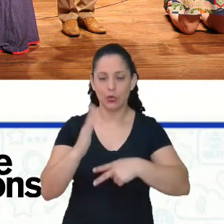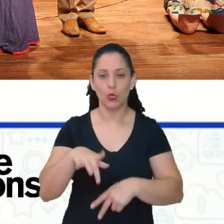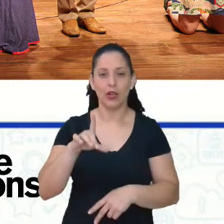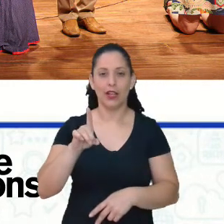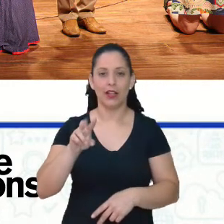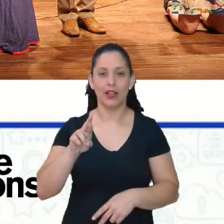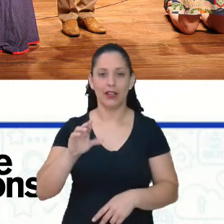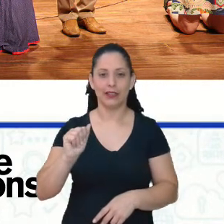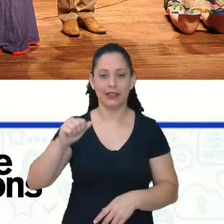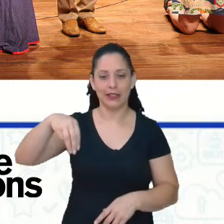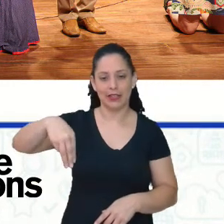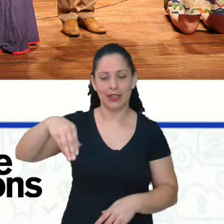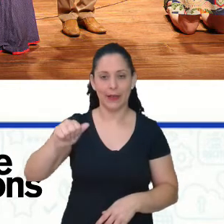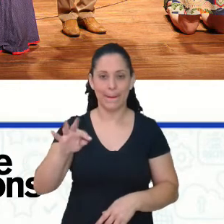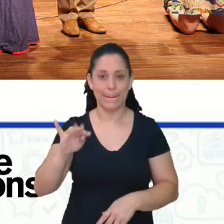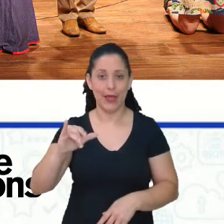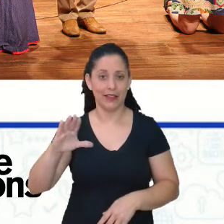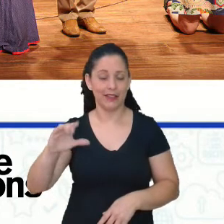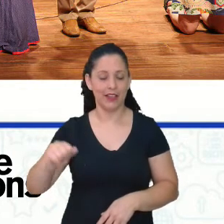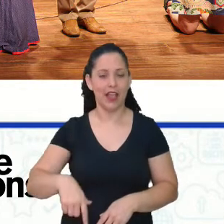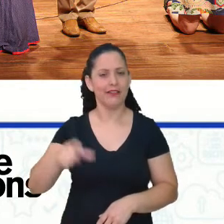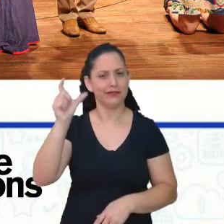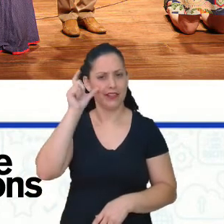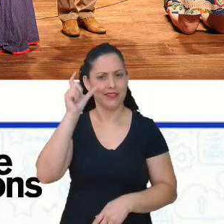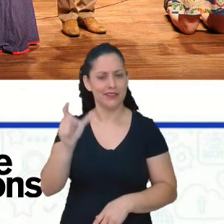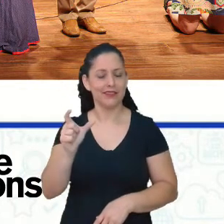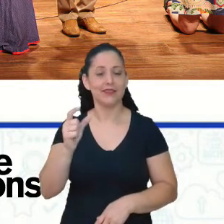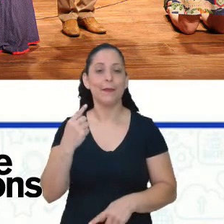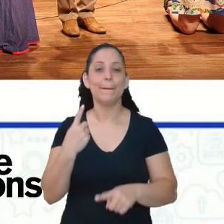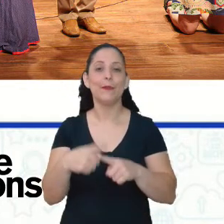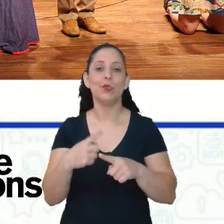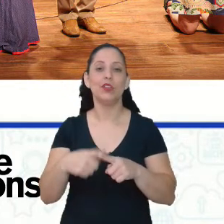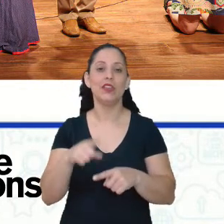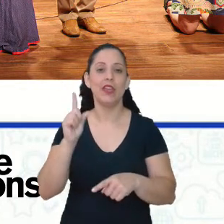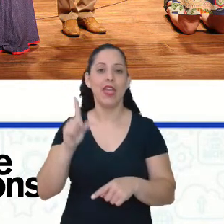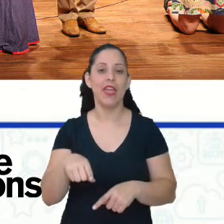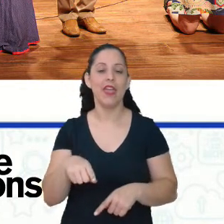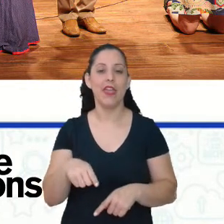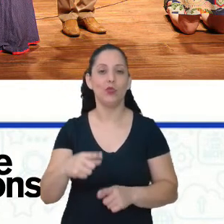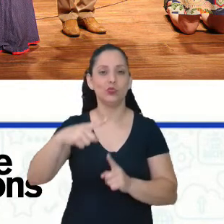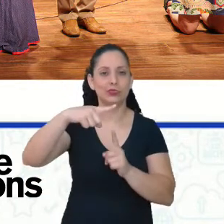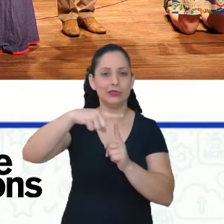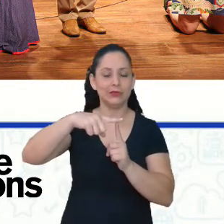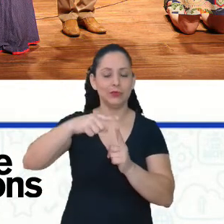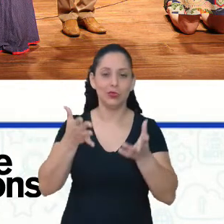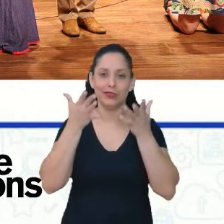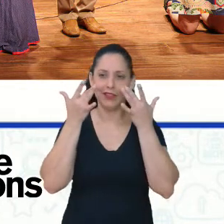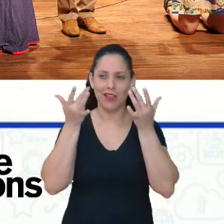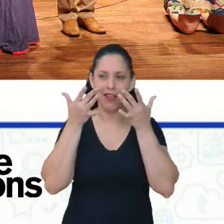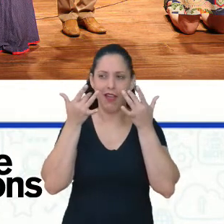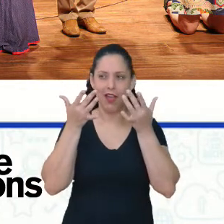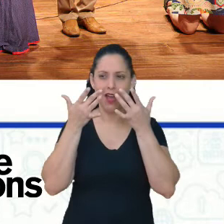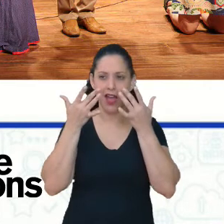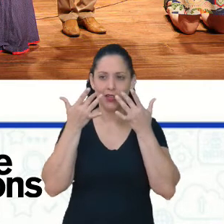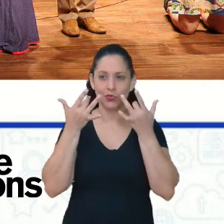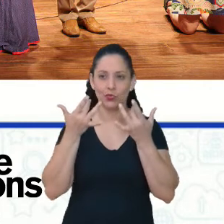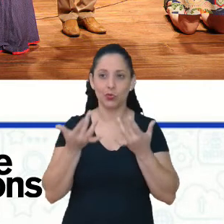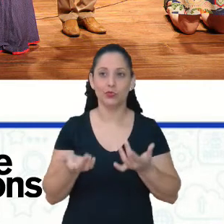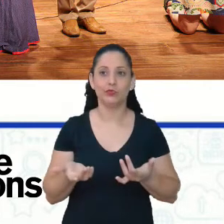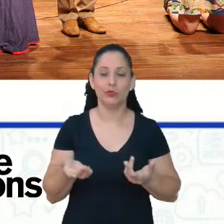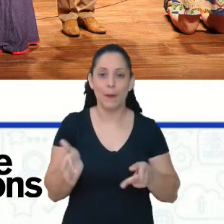Adoro, bem eu acho maravilhoso, né, muito interessante. Porque a leitura dramática era uma atividade teatral que era parte